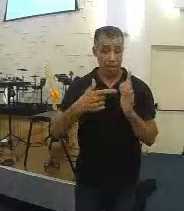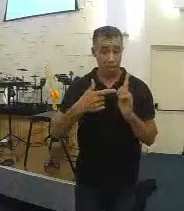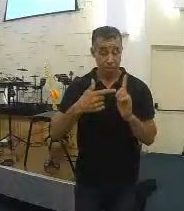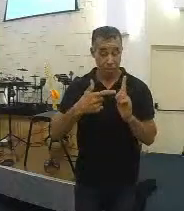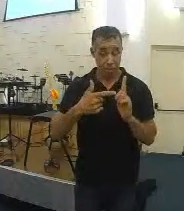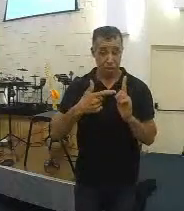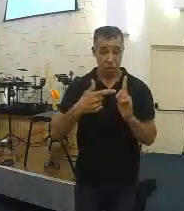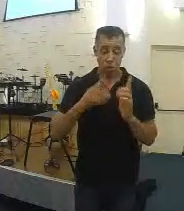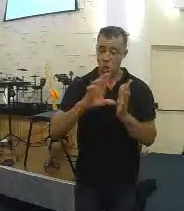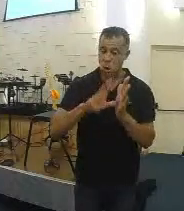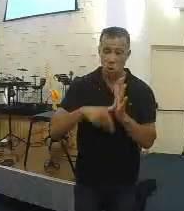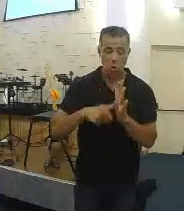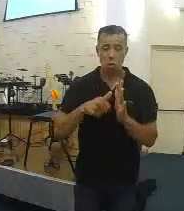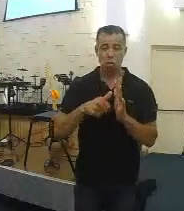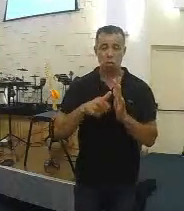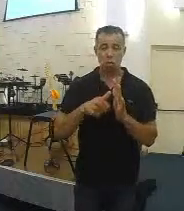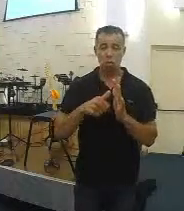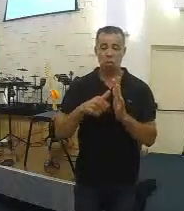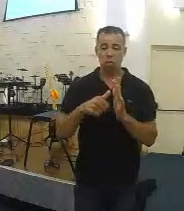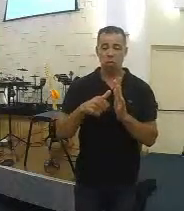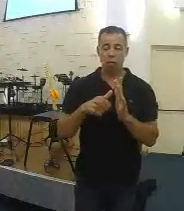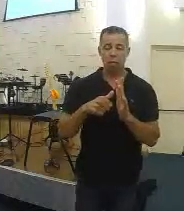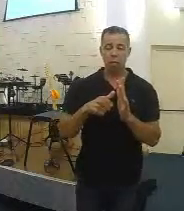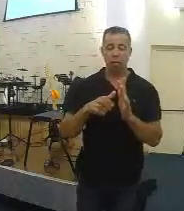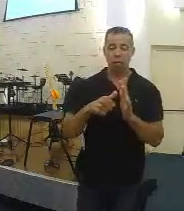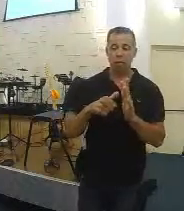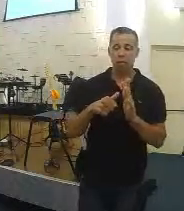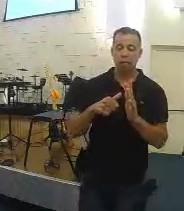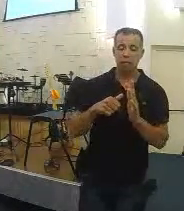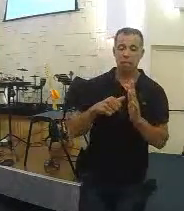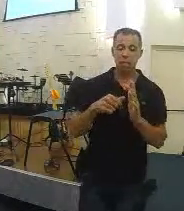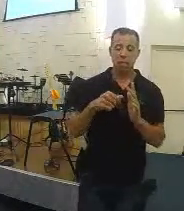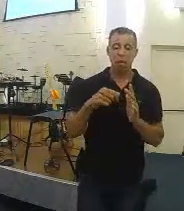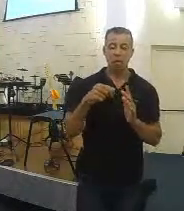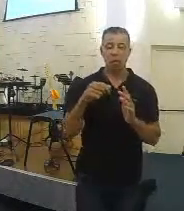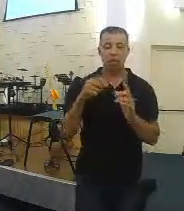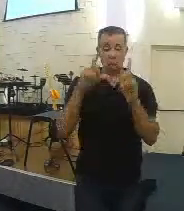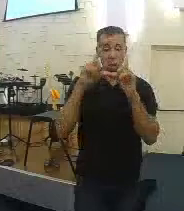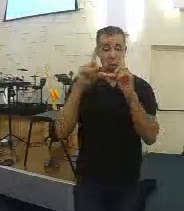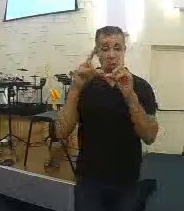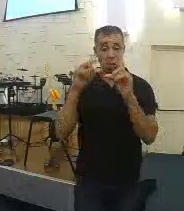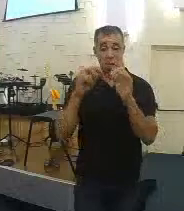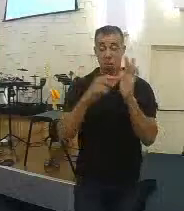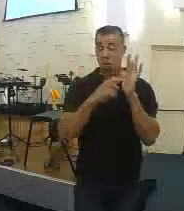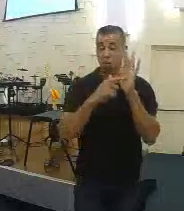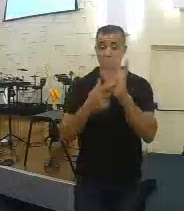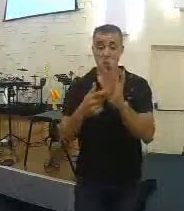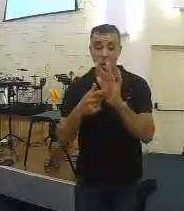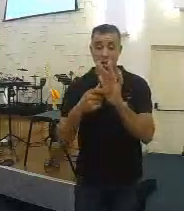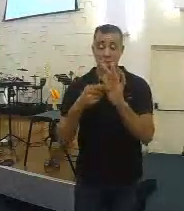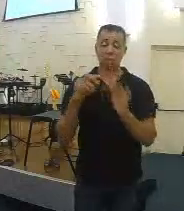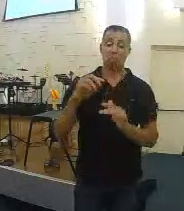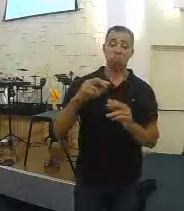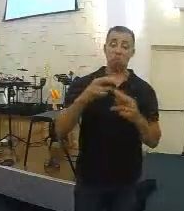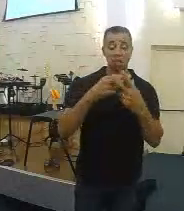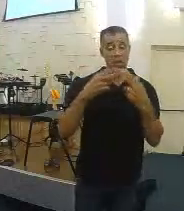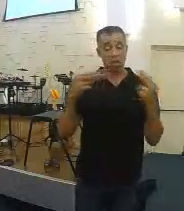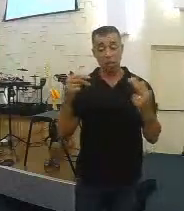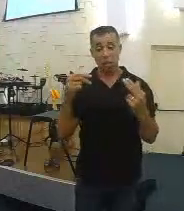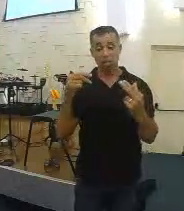brasileiros e aparecem nas redes sociais contando as muitas notas de